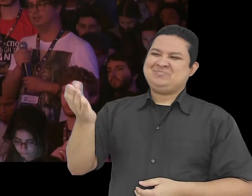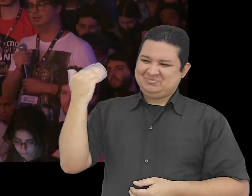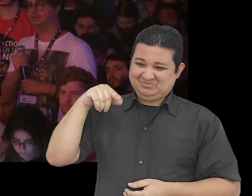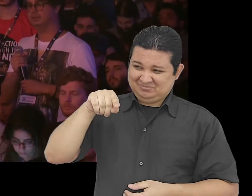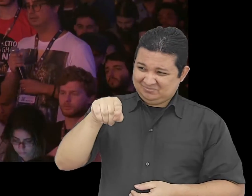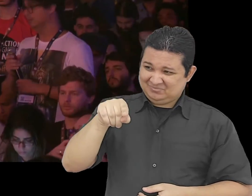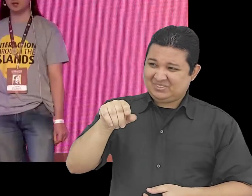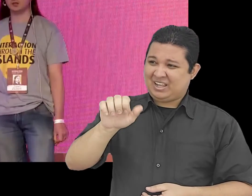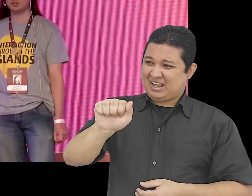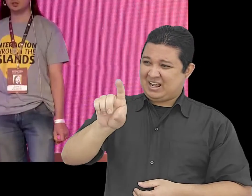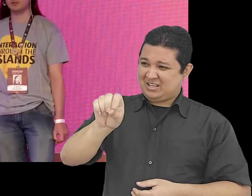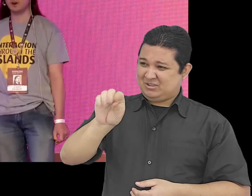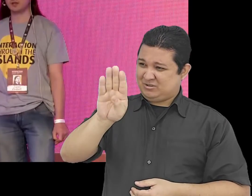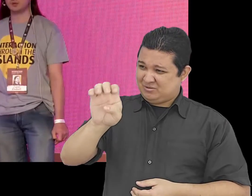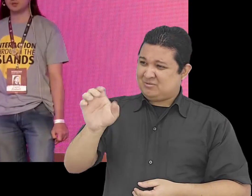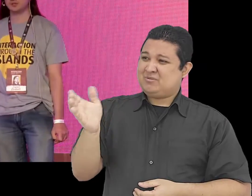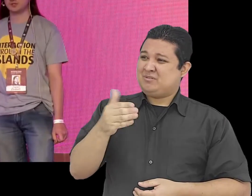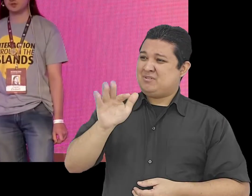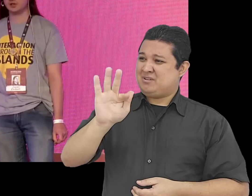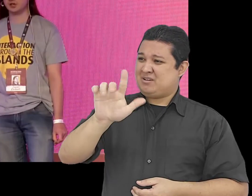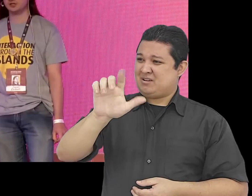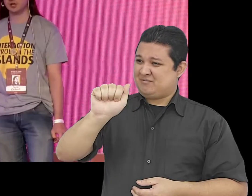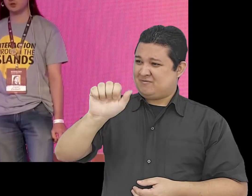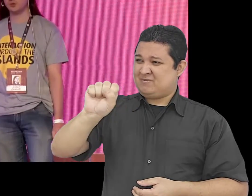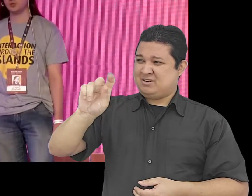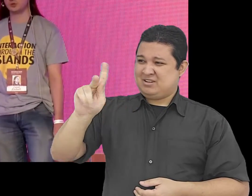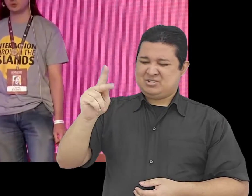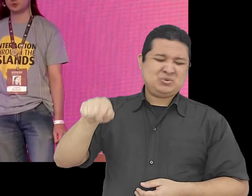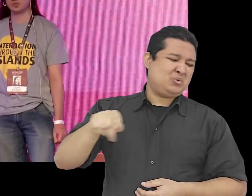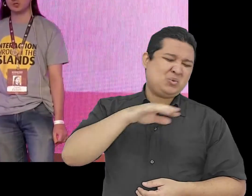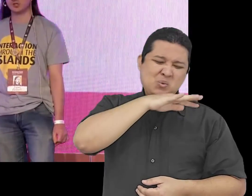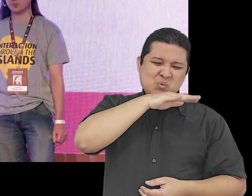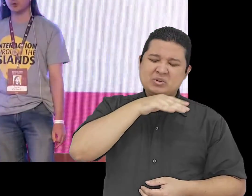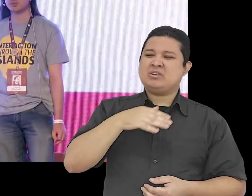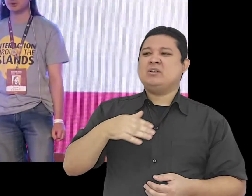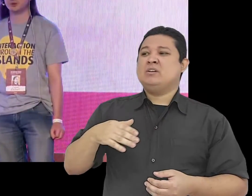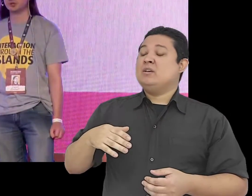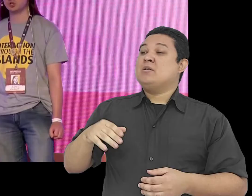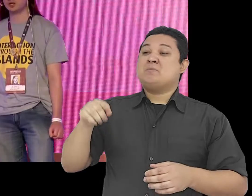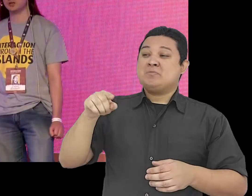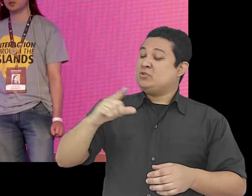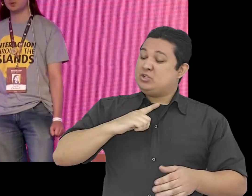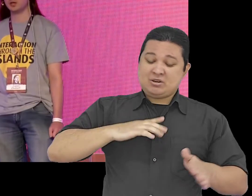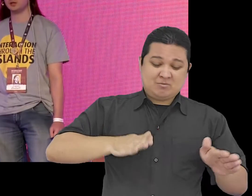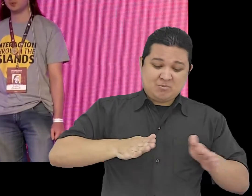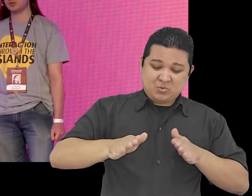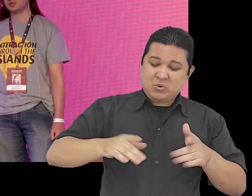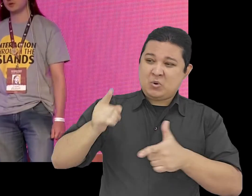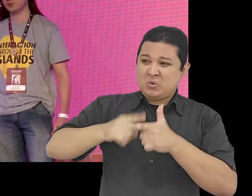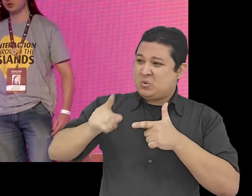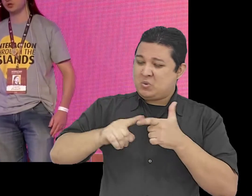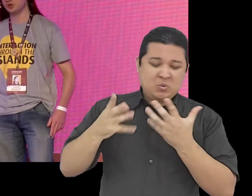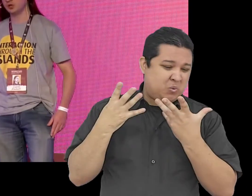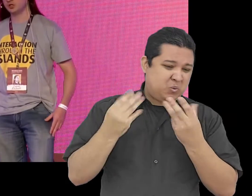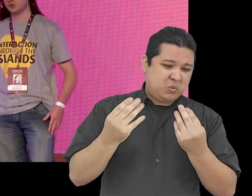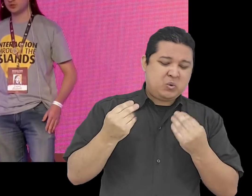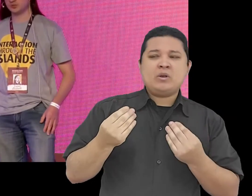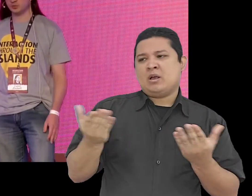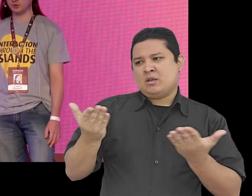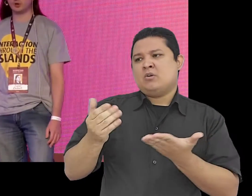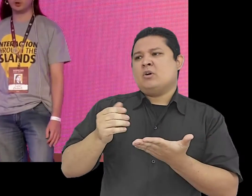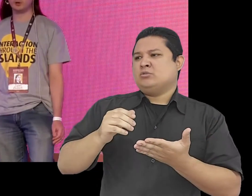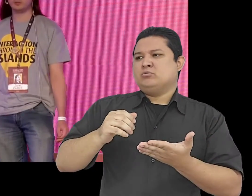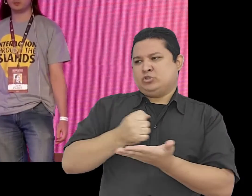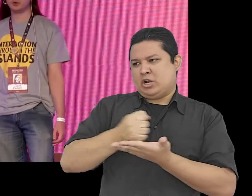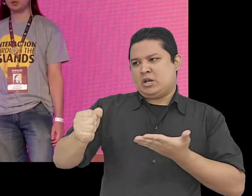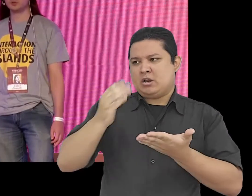bem ruim por causa que ele tinha vários problemas de acessibilidade que a Adobe tentou consertar depois, mas eu acho que já era tarde porque era na época que ele já estava morrendo. Então, por